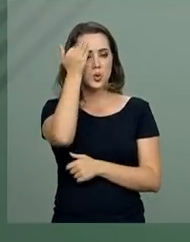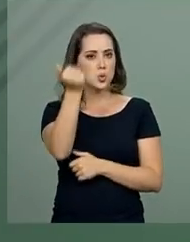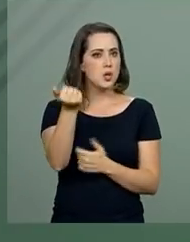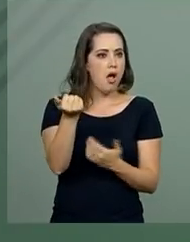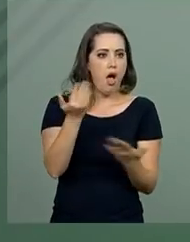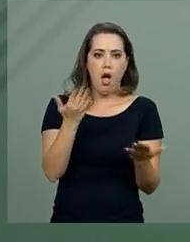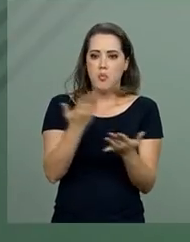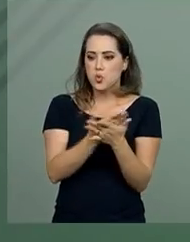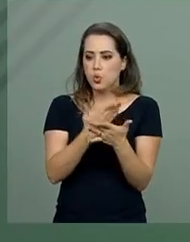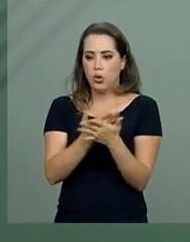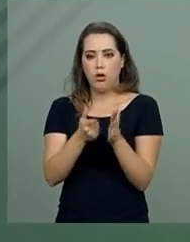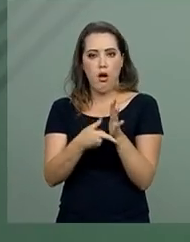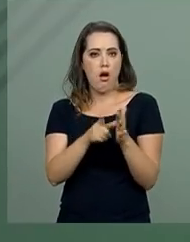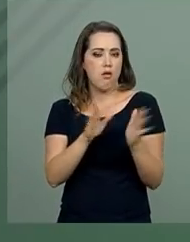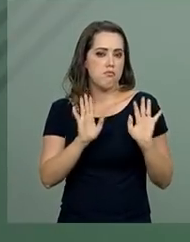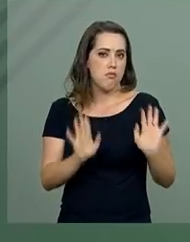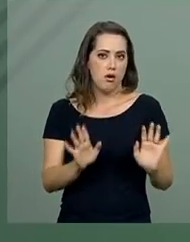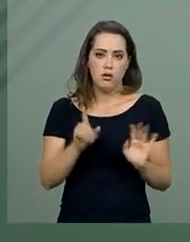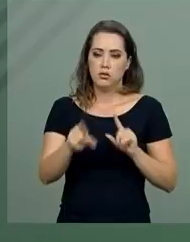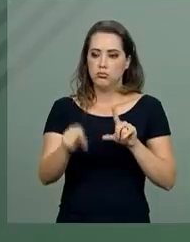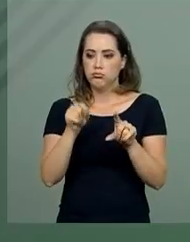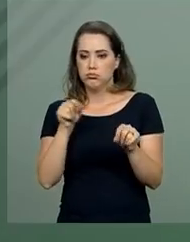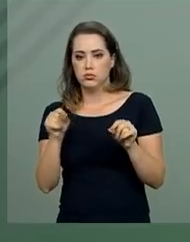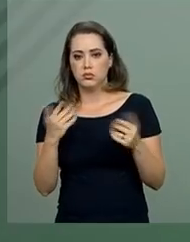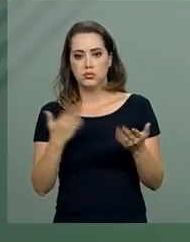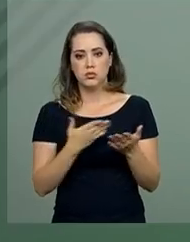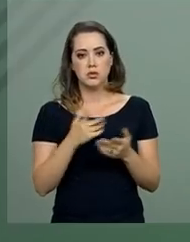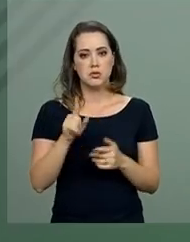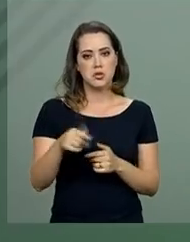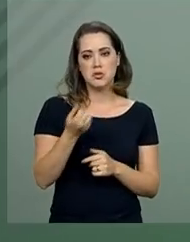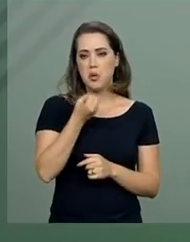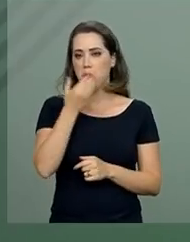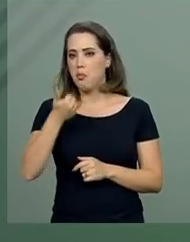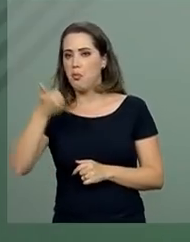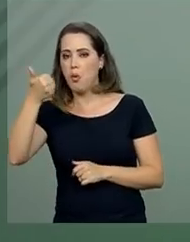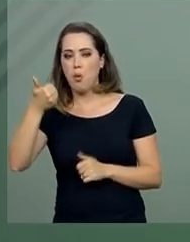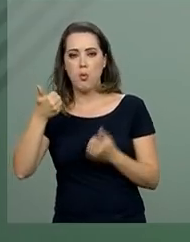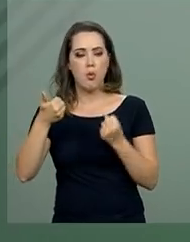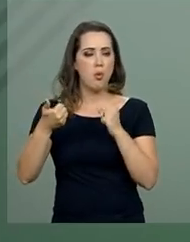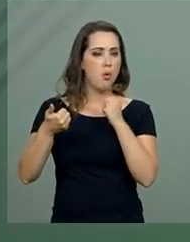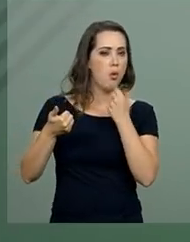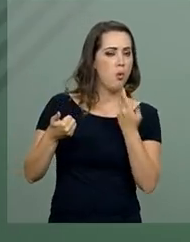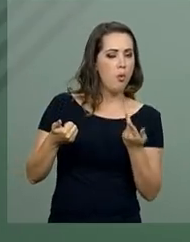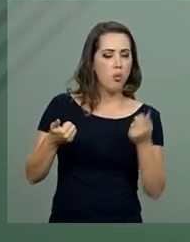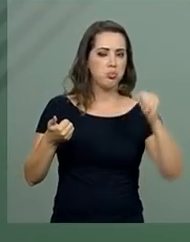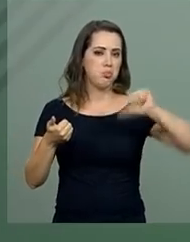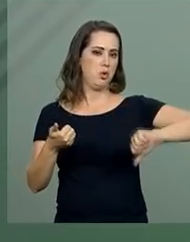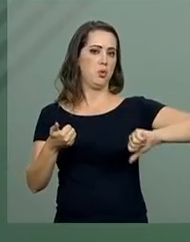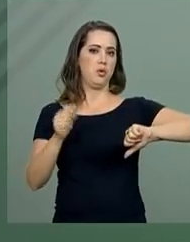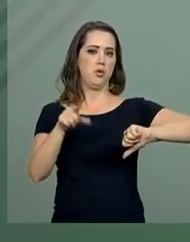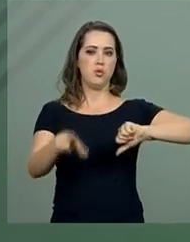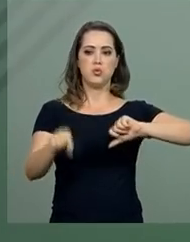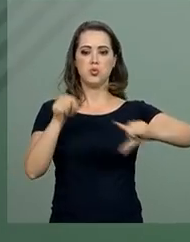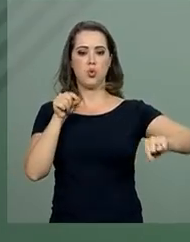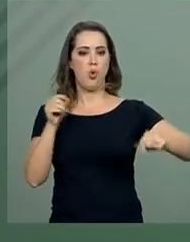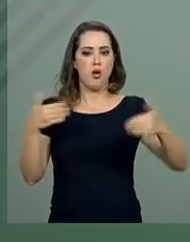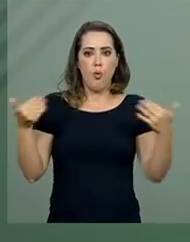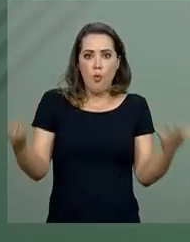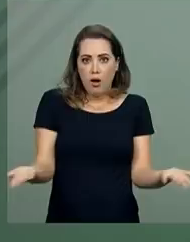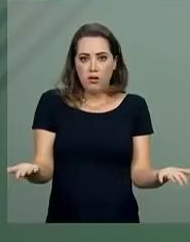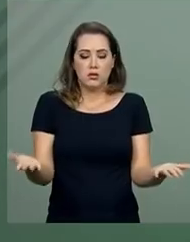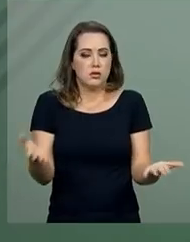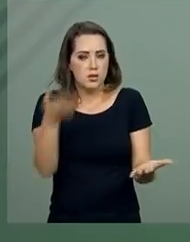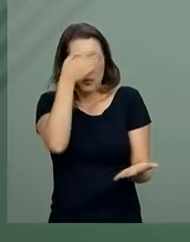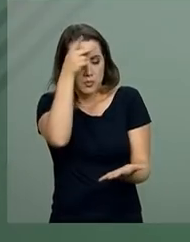avaliando a as vantagens ou não de optar por este fundo de